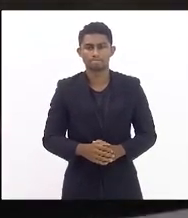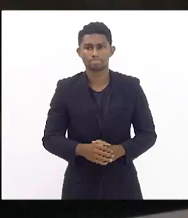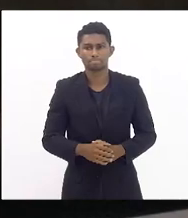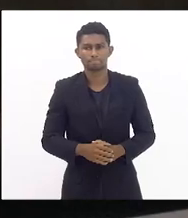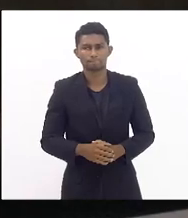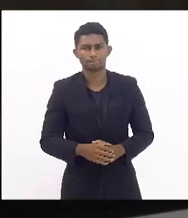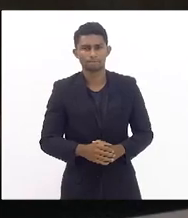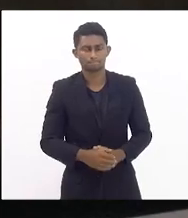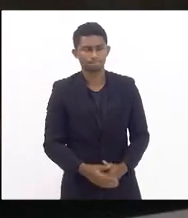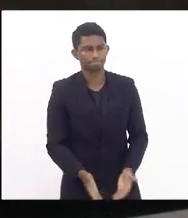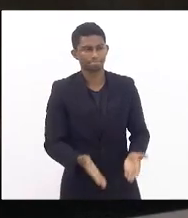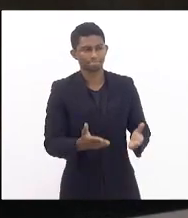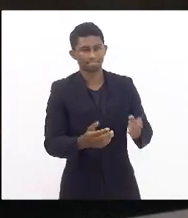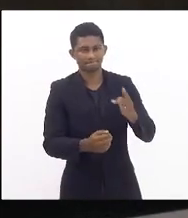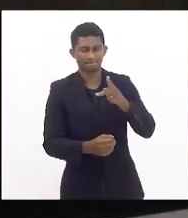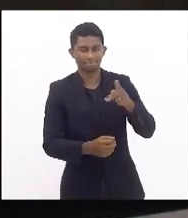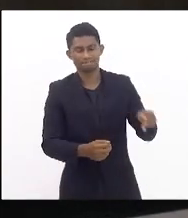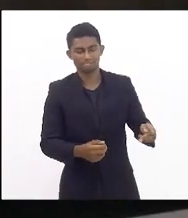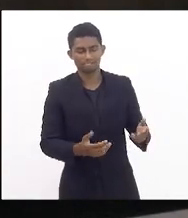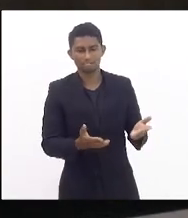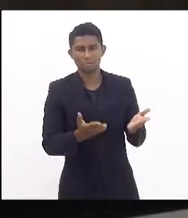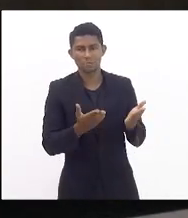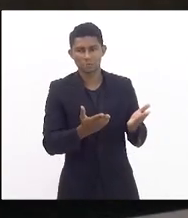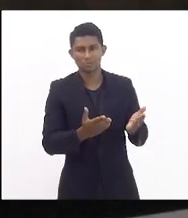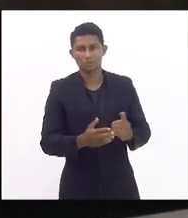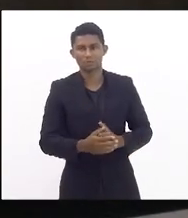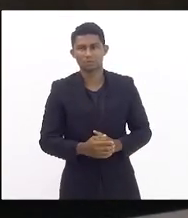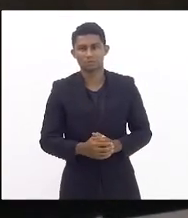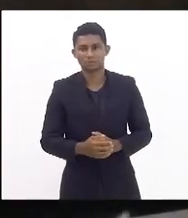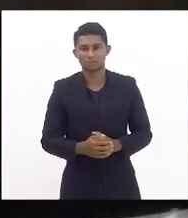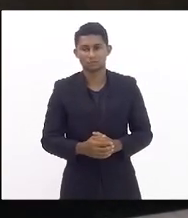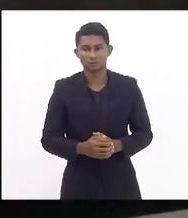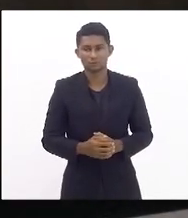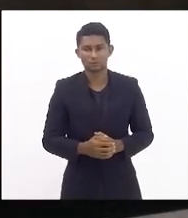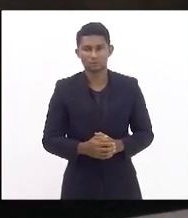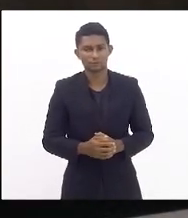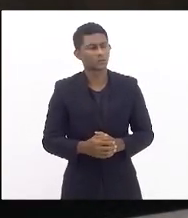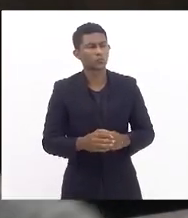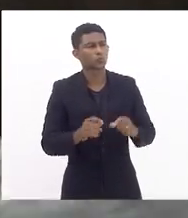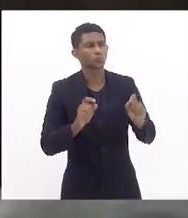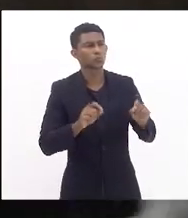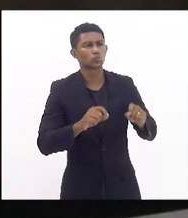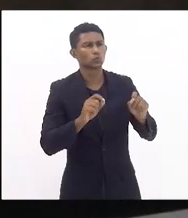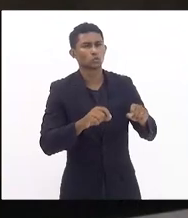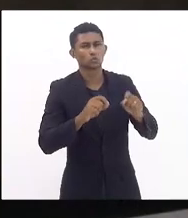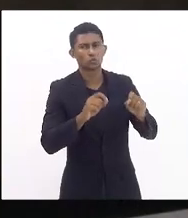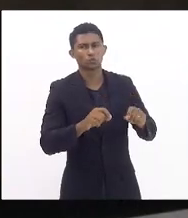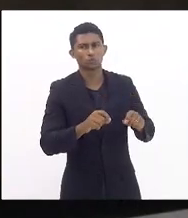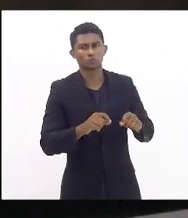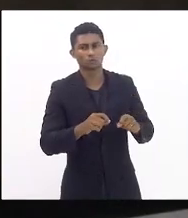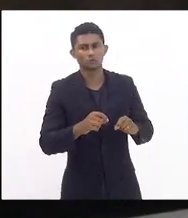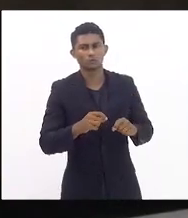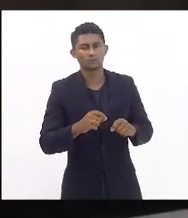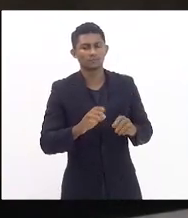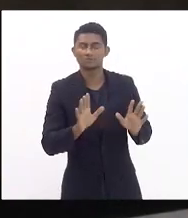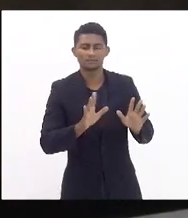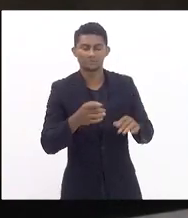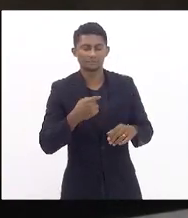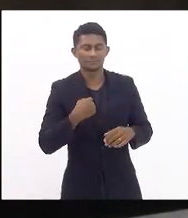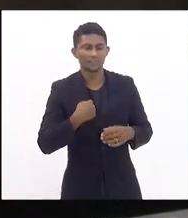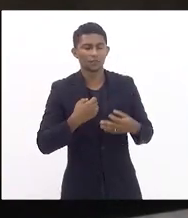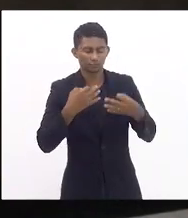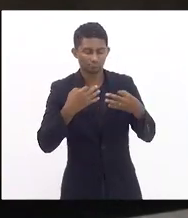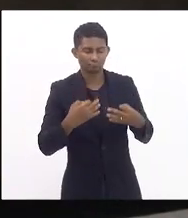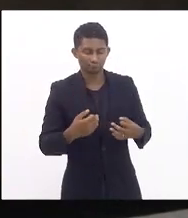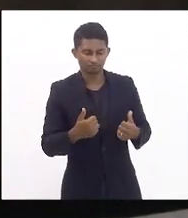Querido presidente, o quê? Não, senhor, eu sou disciplinado. Deputado